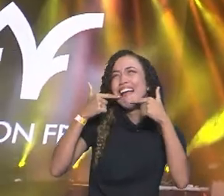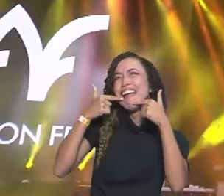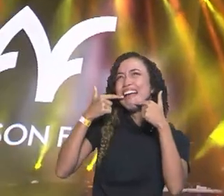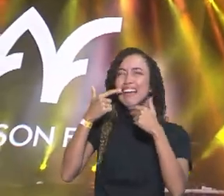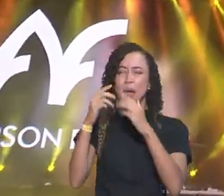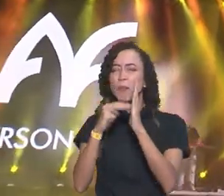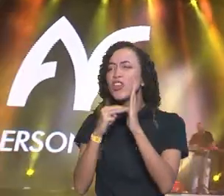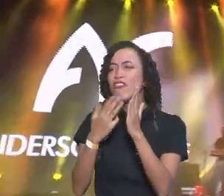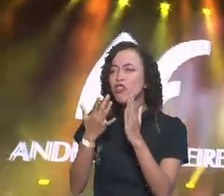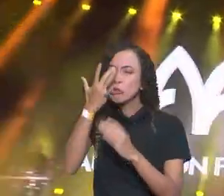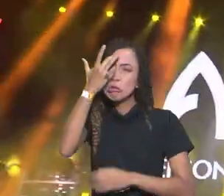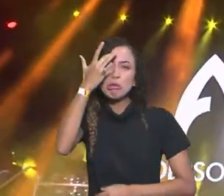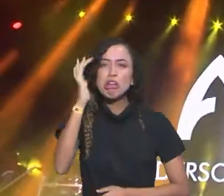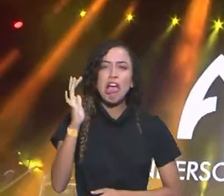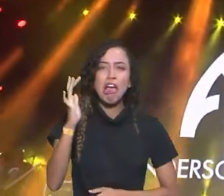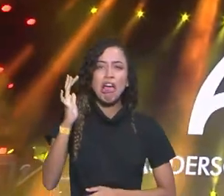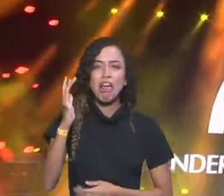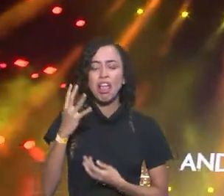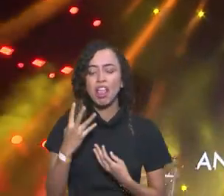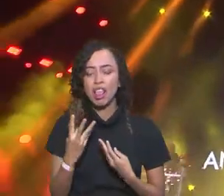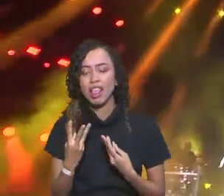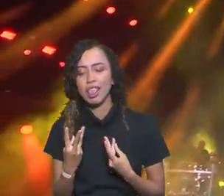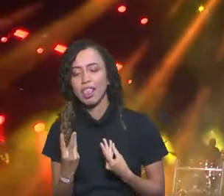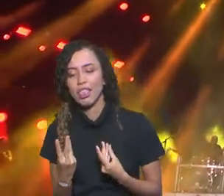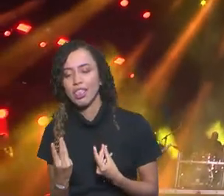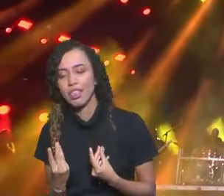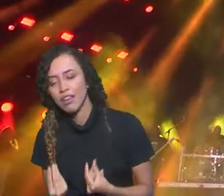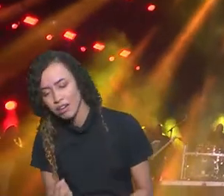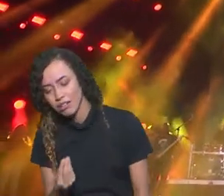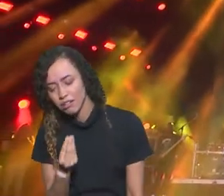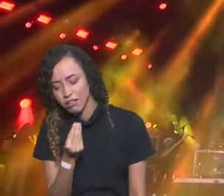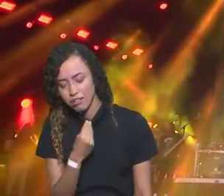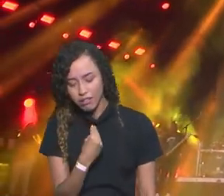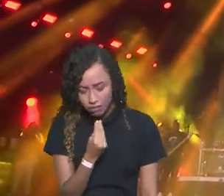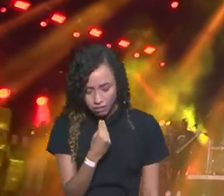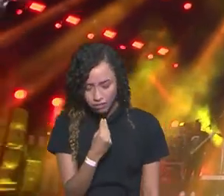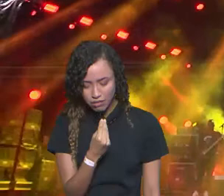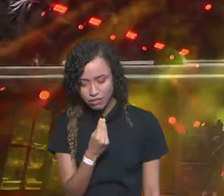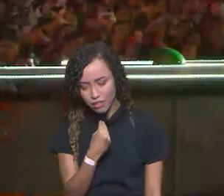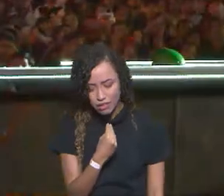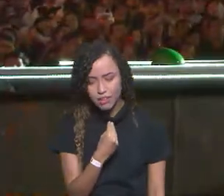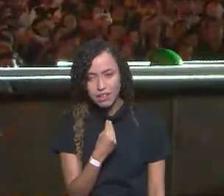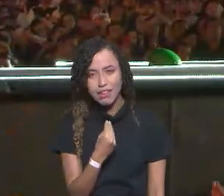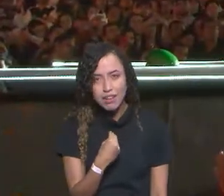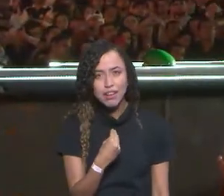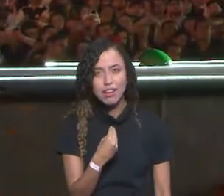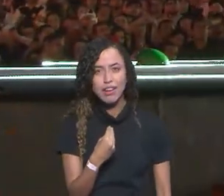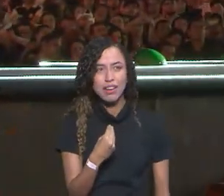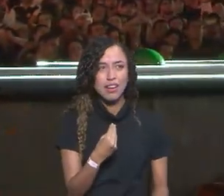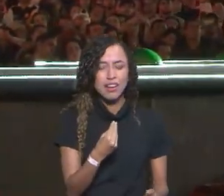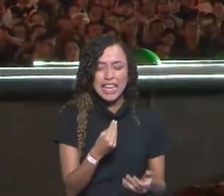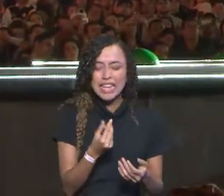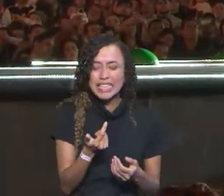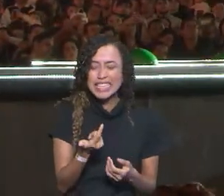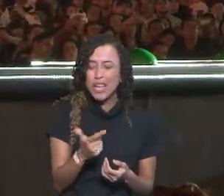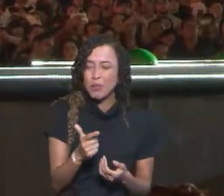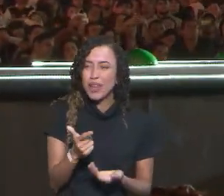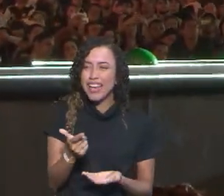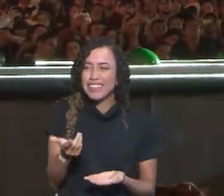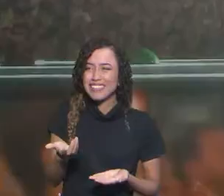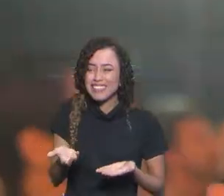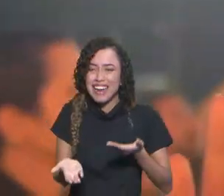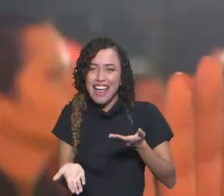para sorrir ele começa a perder a sua força ele começa a perder o seu equilíbrio e no meio da